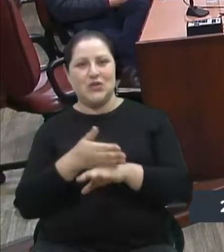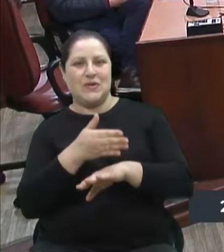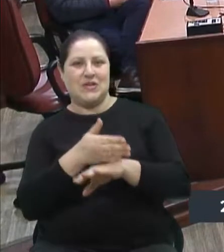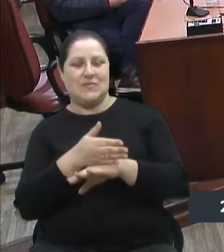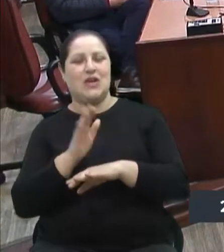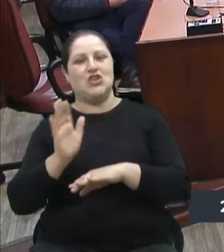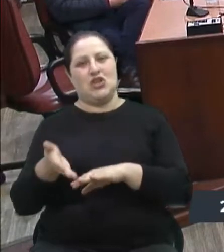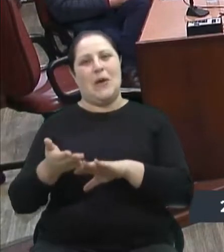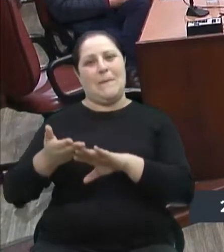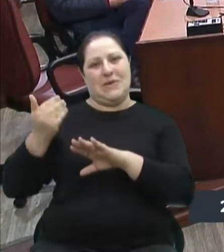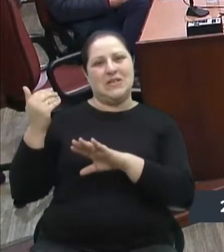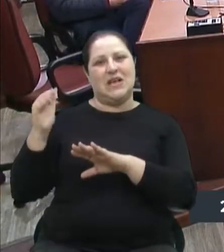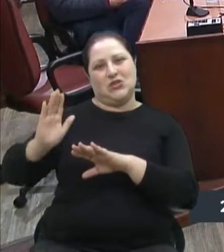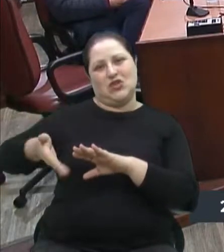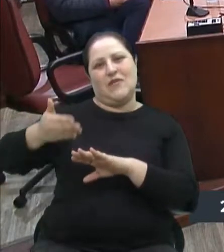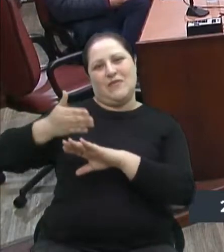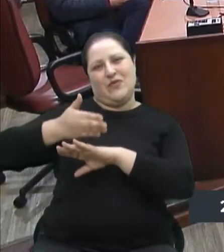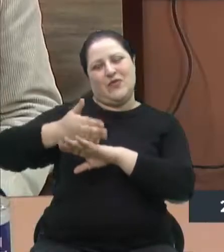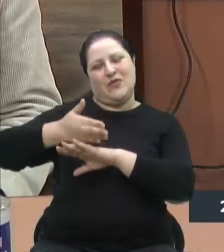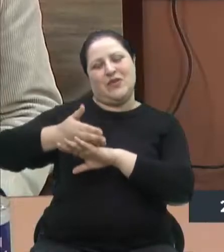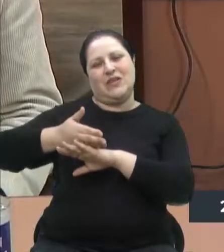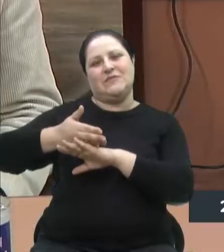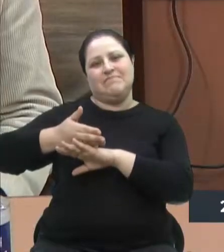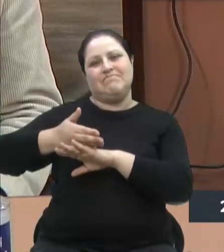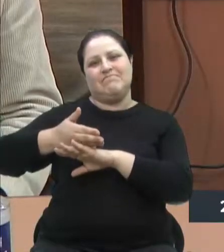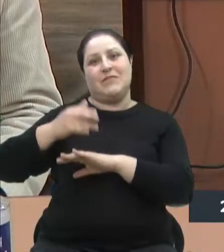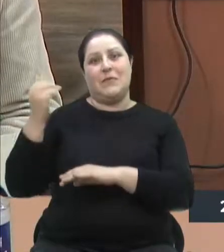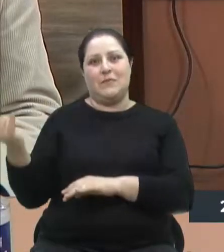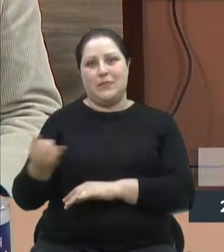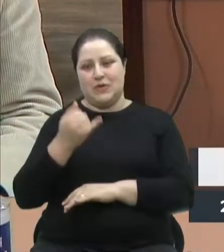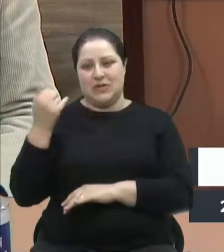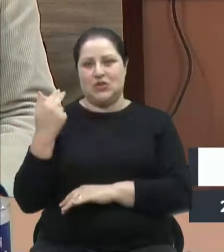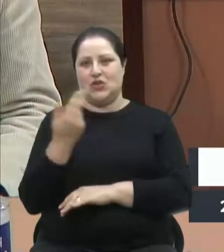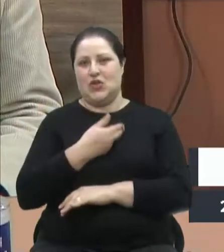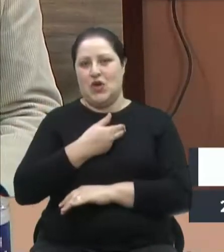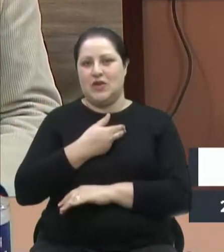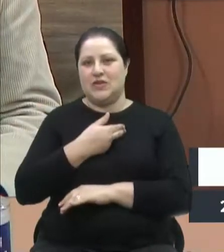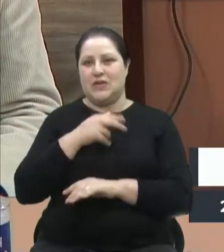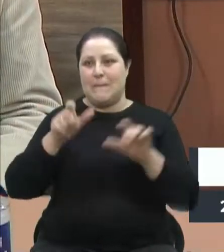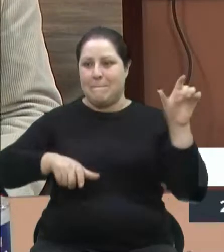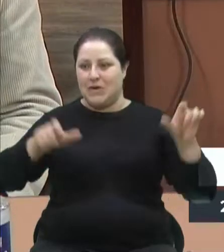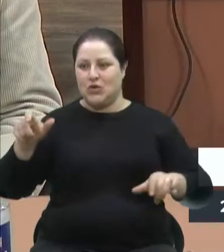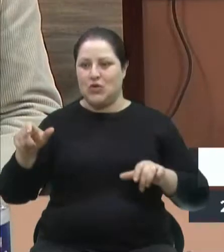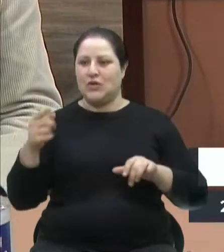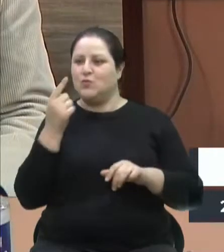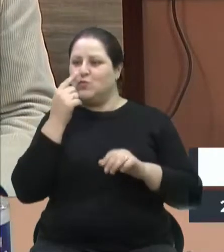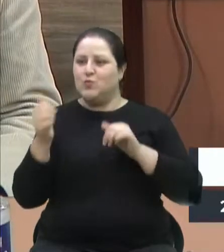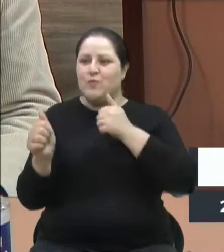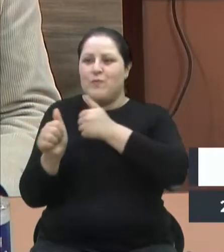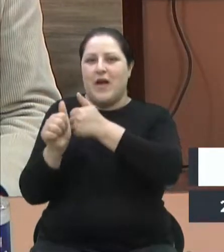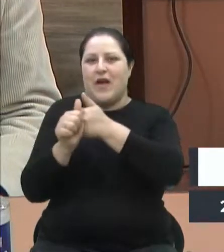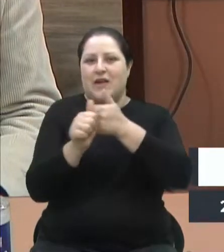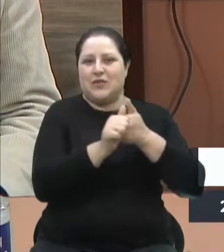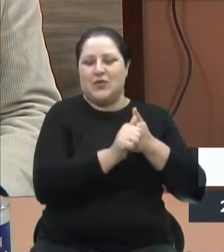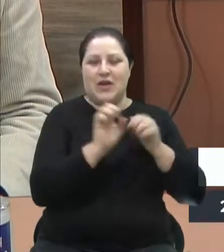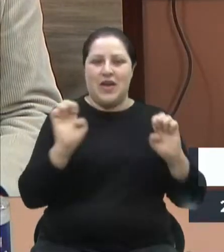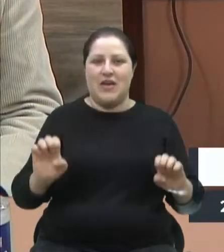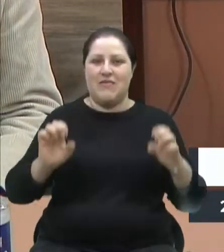você já fiz isso lá algumas vezes né uma importante quando a gente tá bem próximo das pessoas e no evento que tão bonito